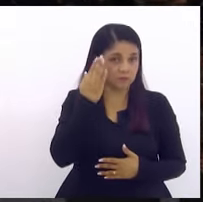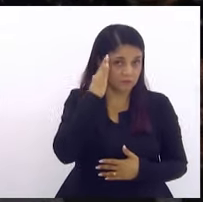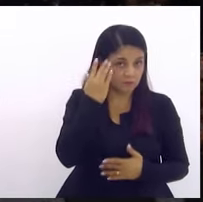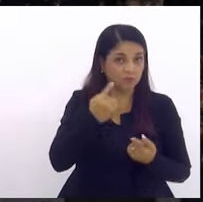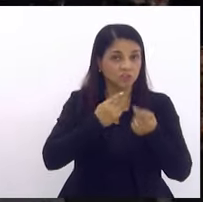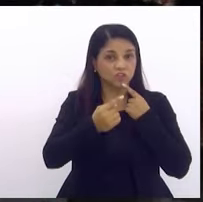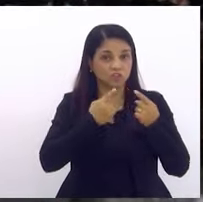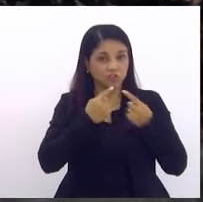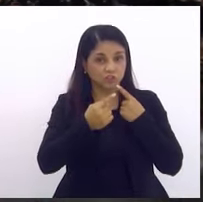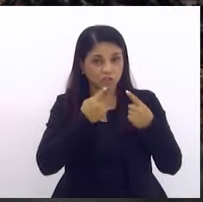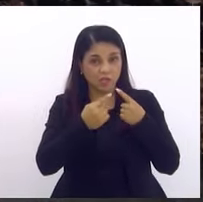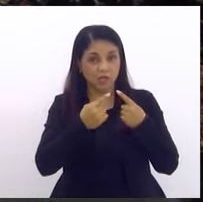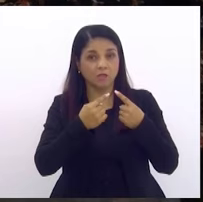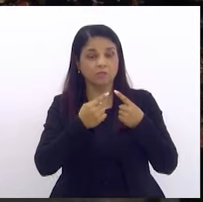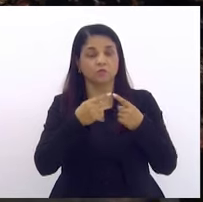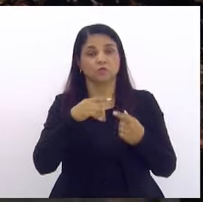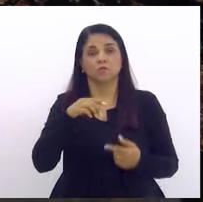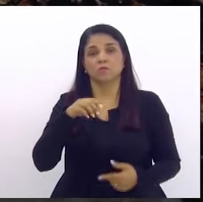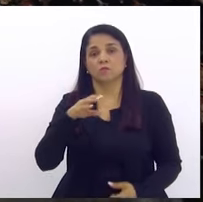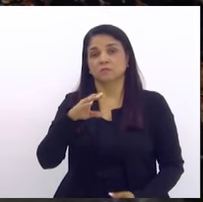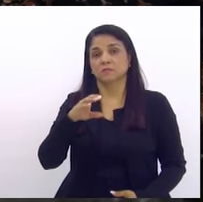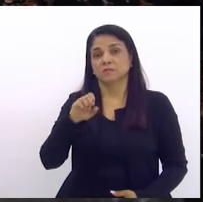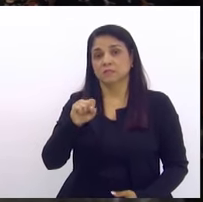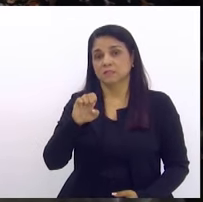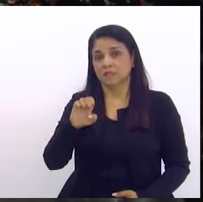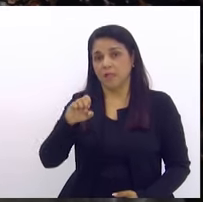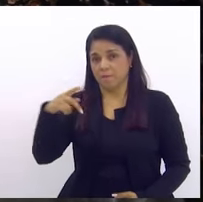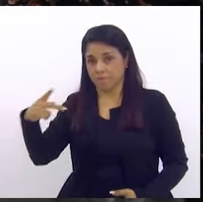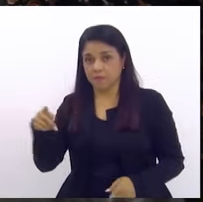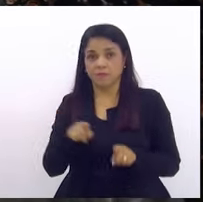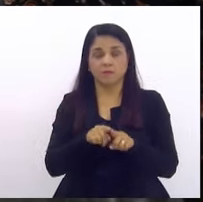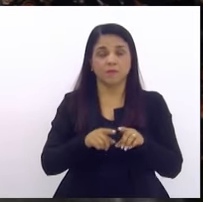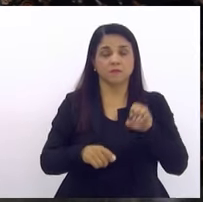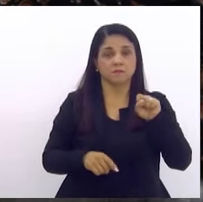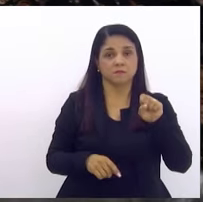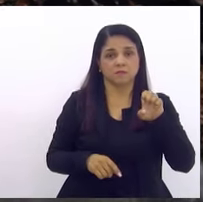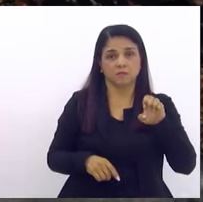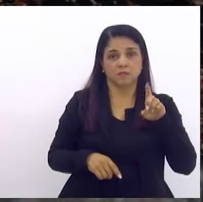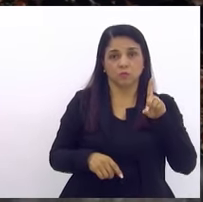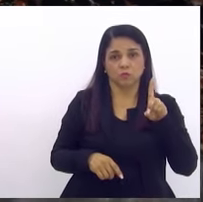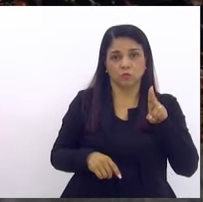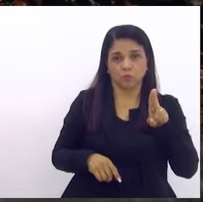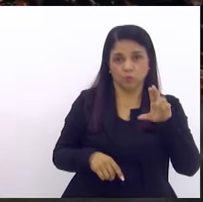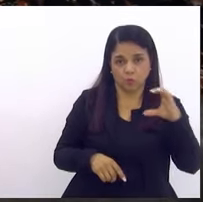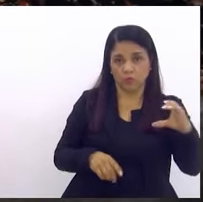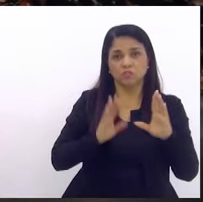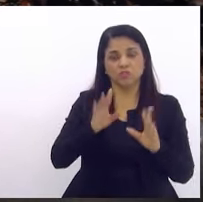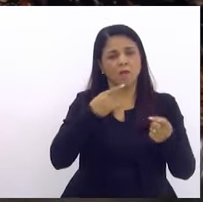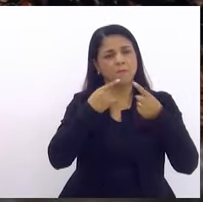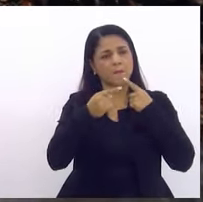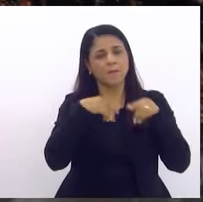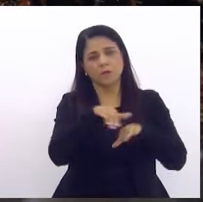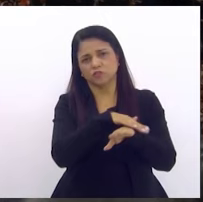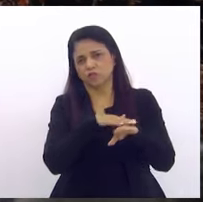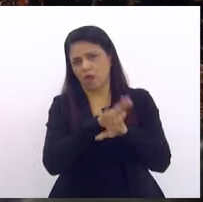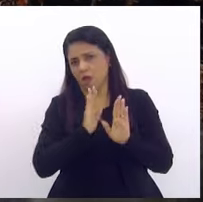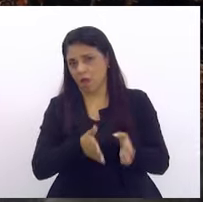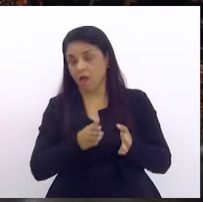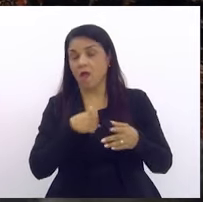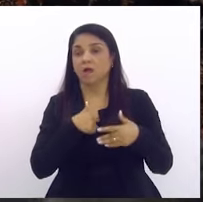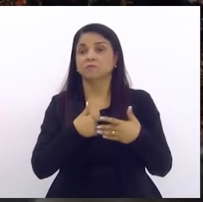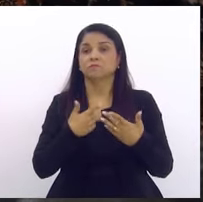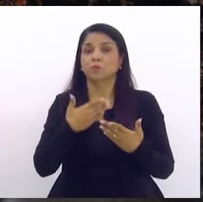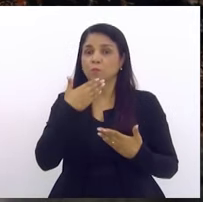diálogo com o CEP e o SEDUC já estava, bastante avançado. Então, reforçando aqui